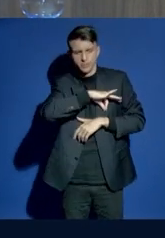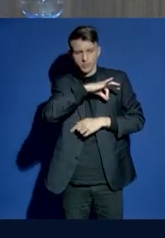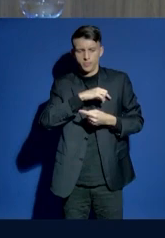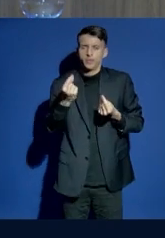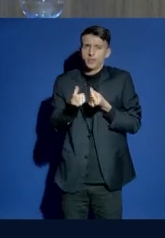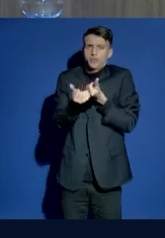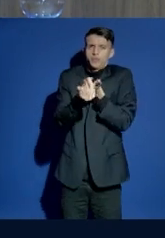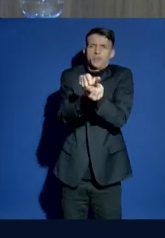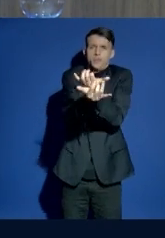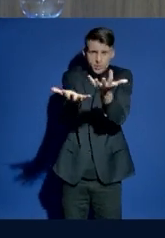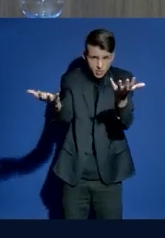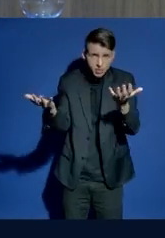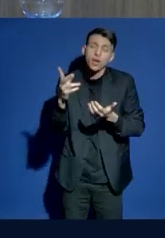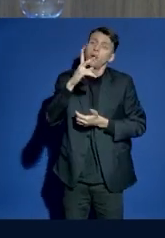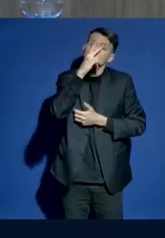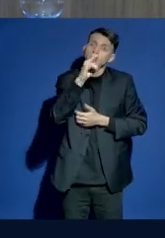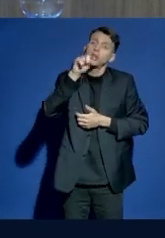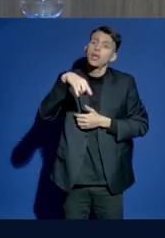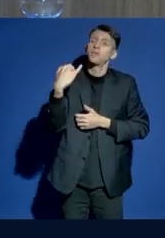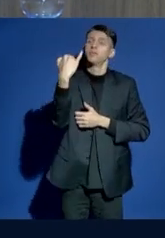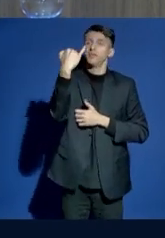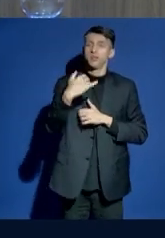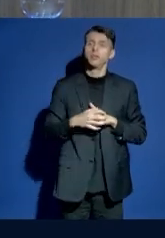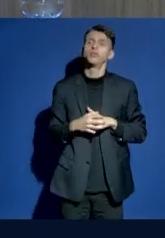ele tem uma participação importante nisso.